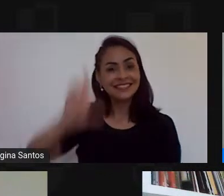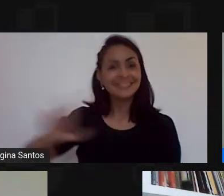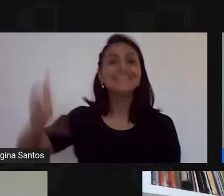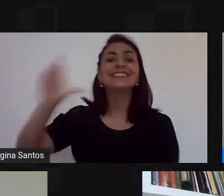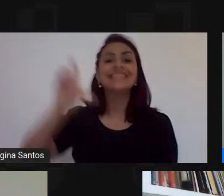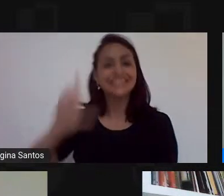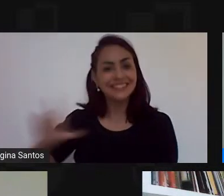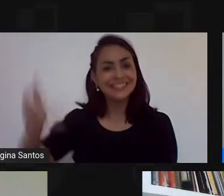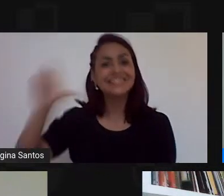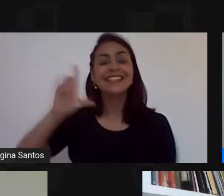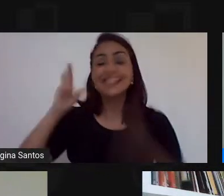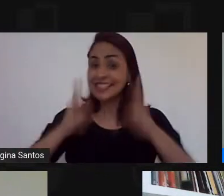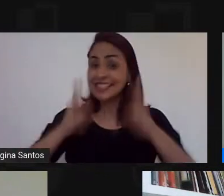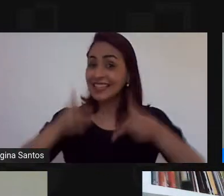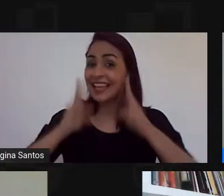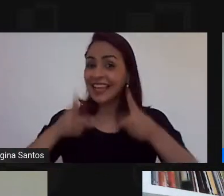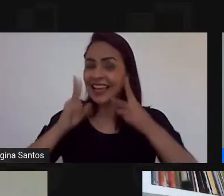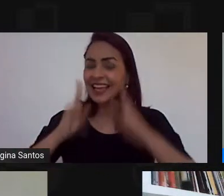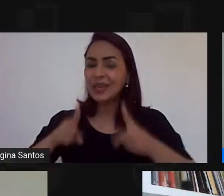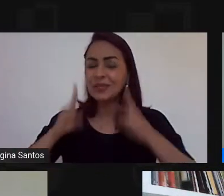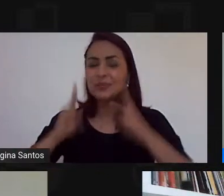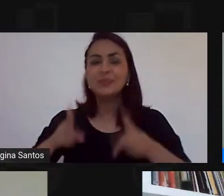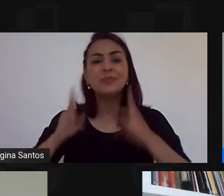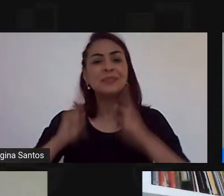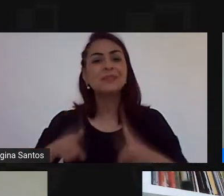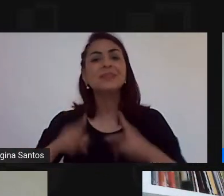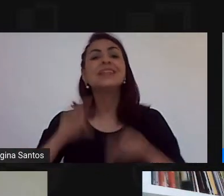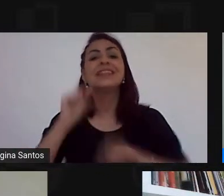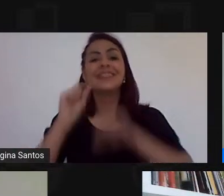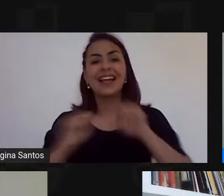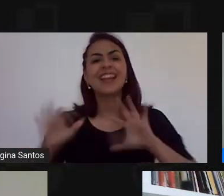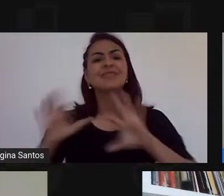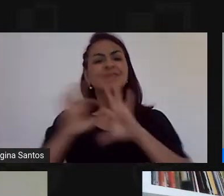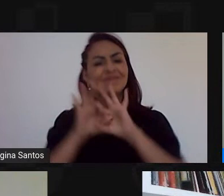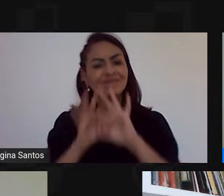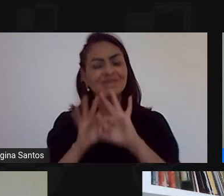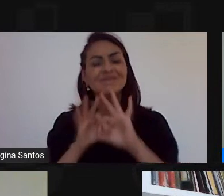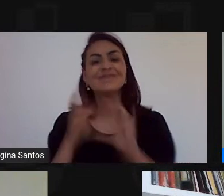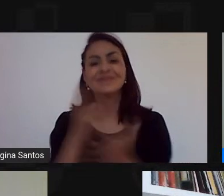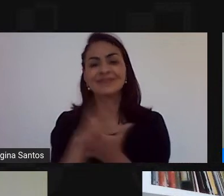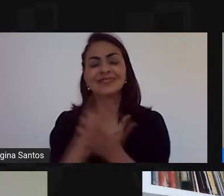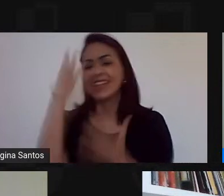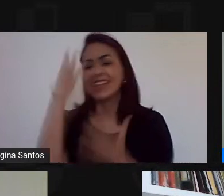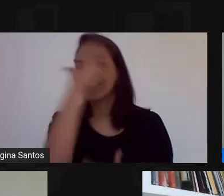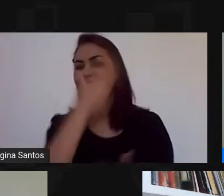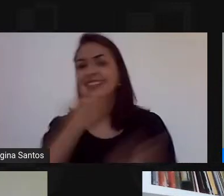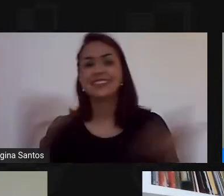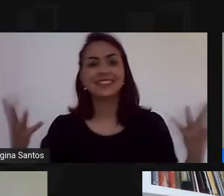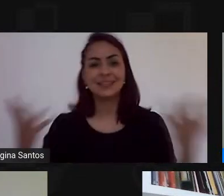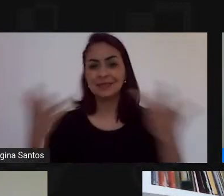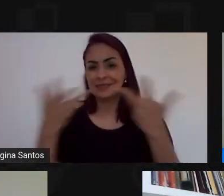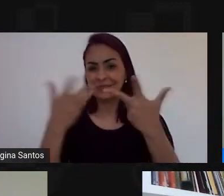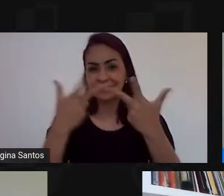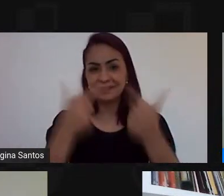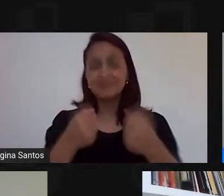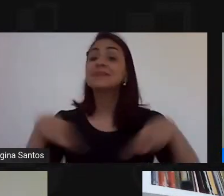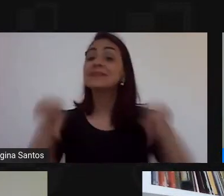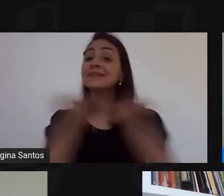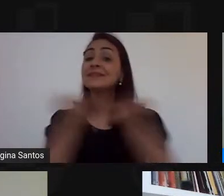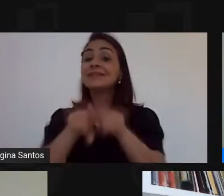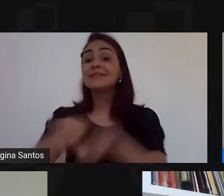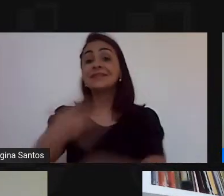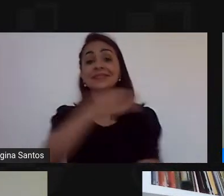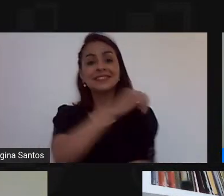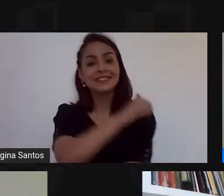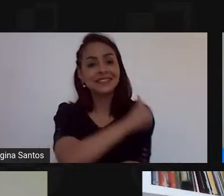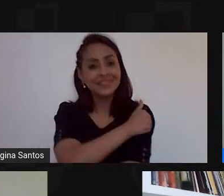sempre presente, linda e maravilhosa, amo demais a todos vocês. E também aos nossos alunos, gente, os nossos